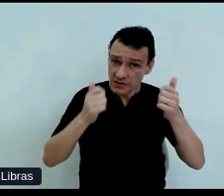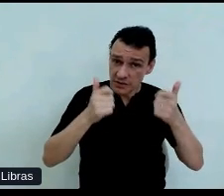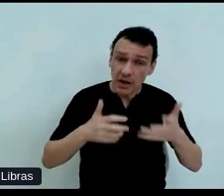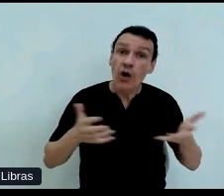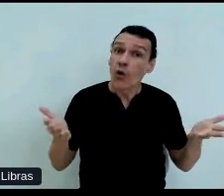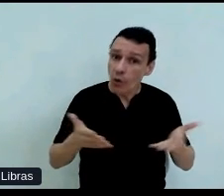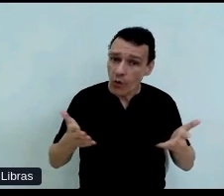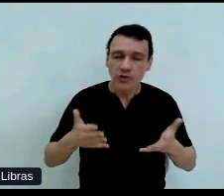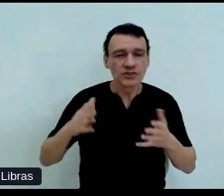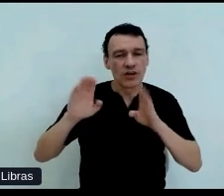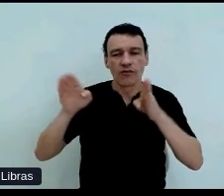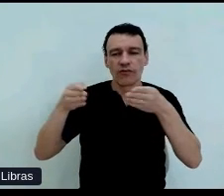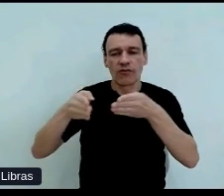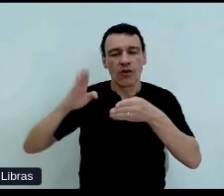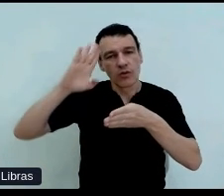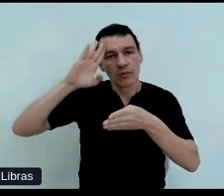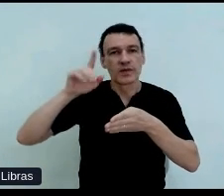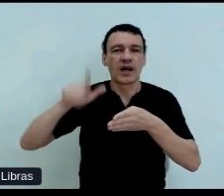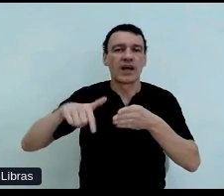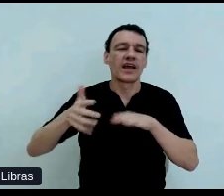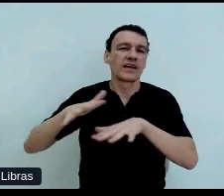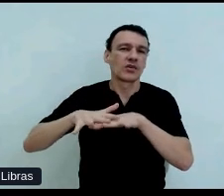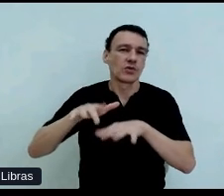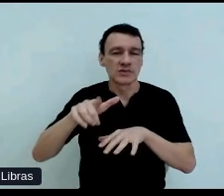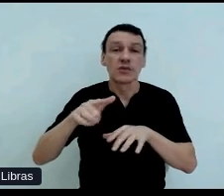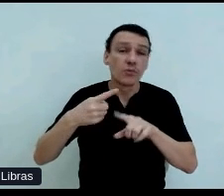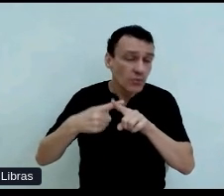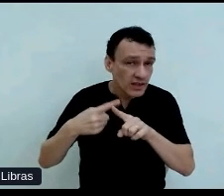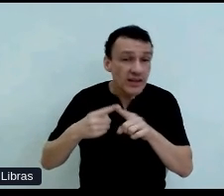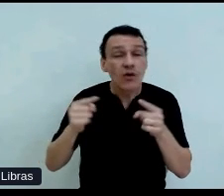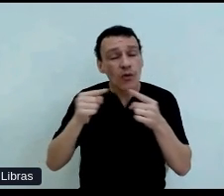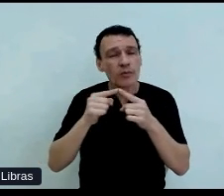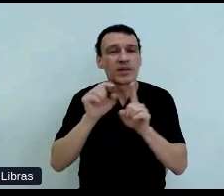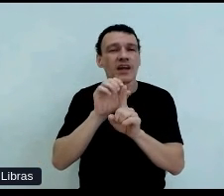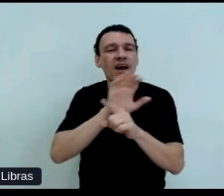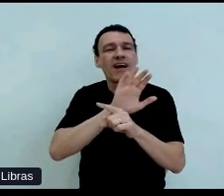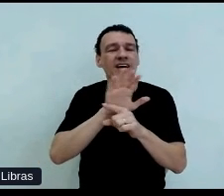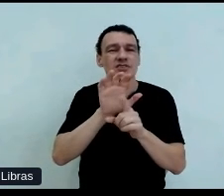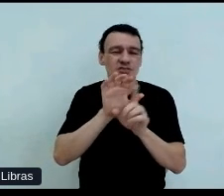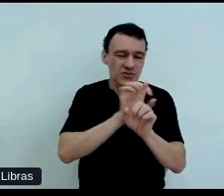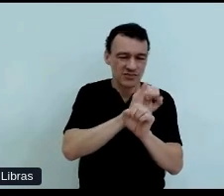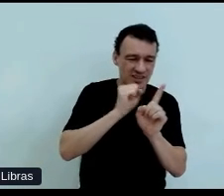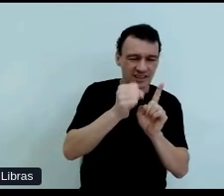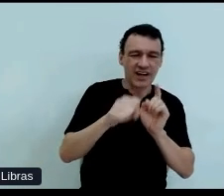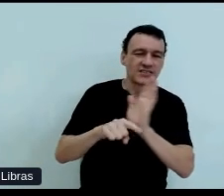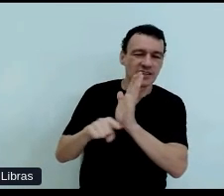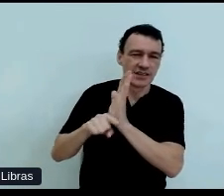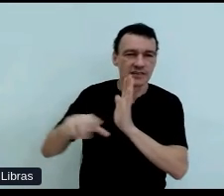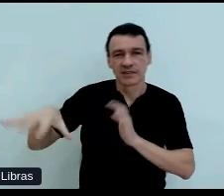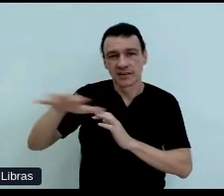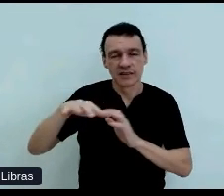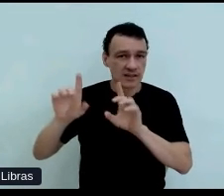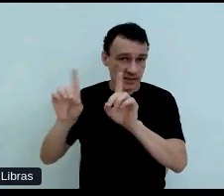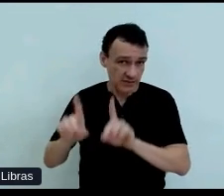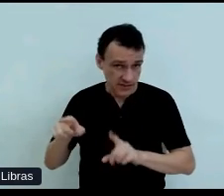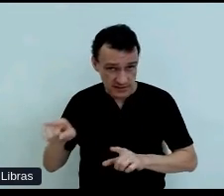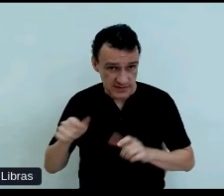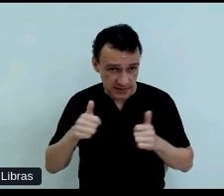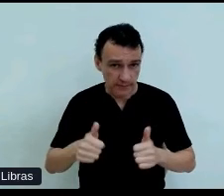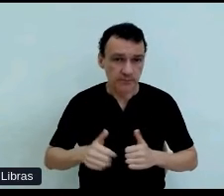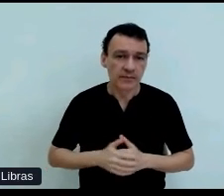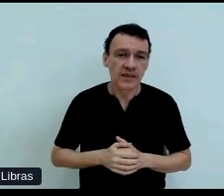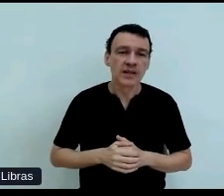cada um fazendo de forma autônoma tudo o que quer fazer. Então, esse é um pouquinho de cada um dos paradigmas.